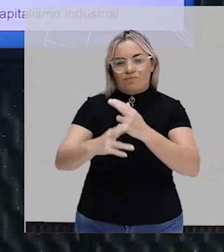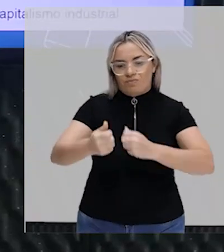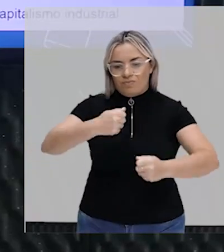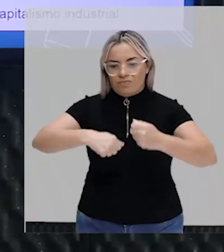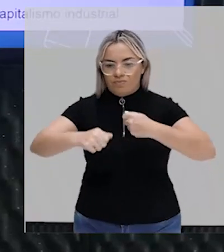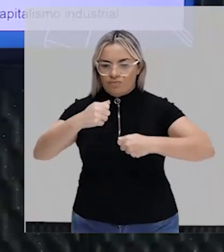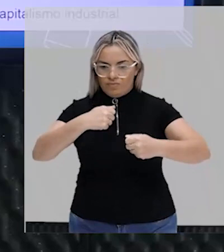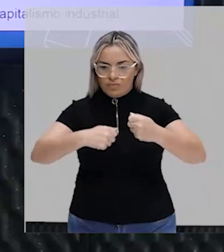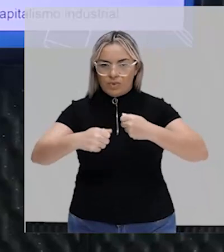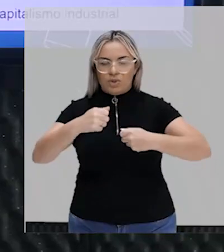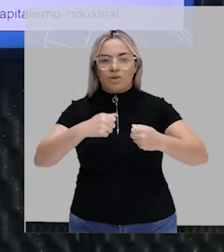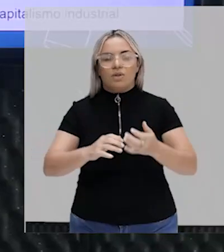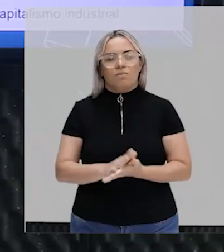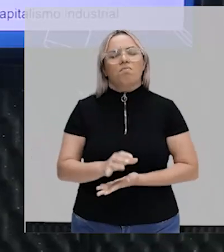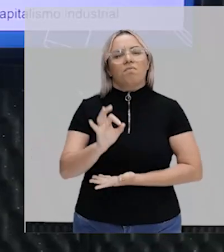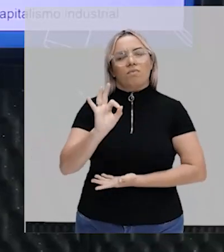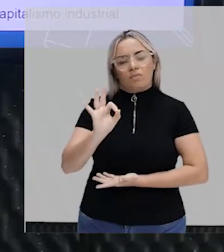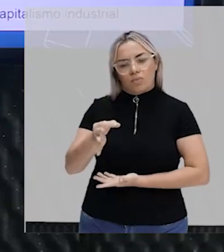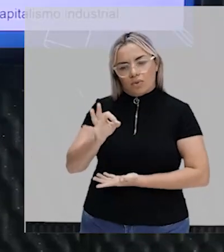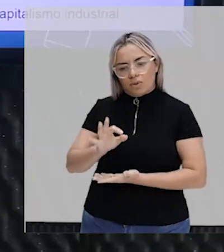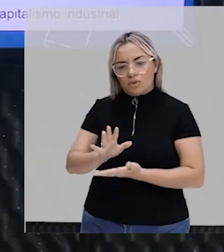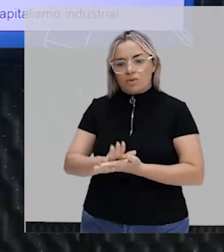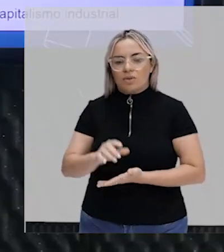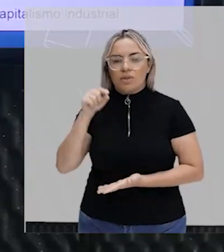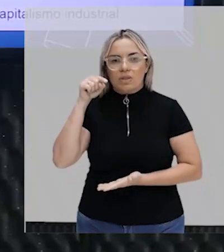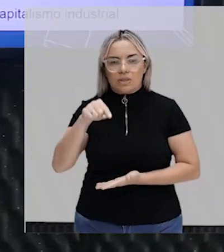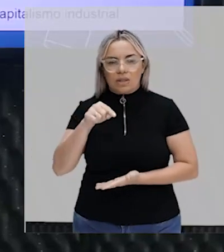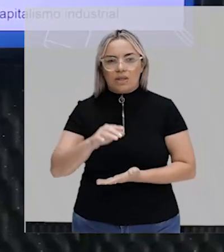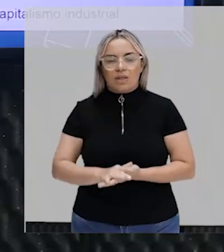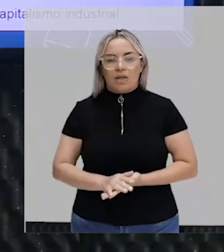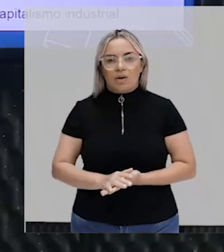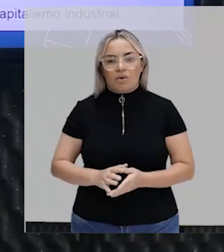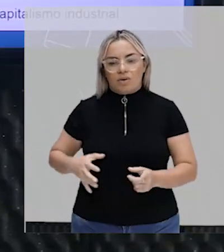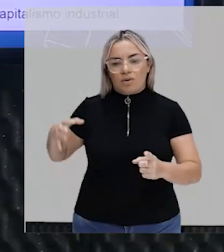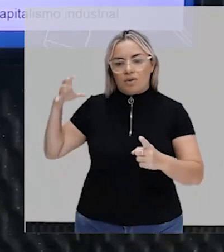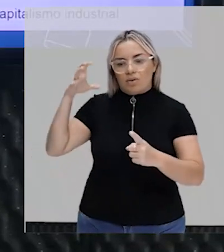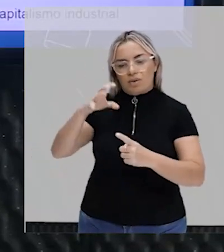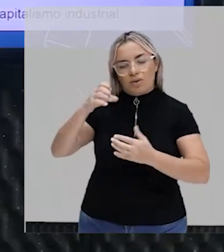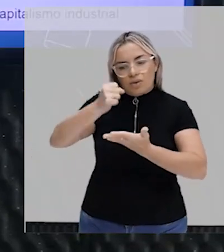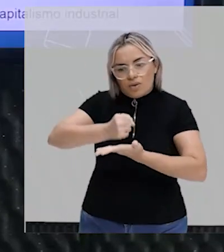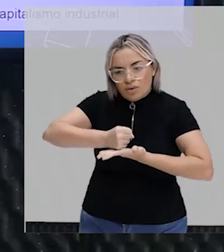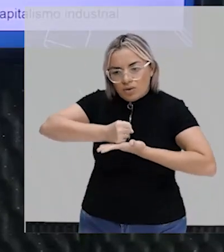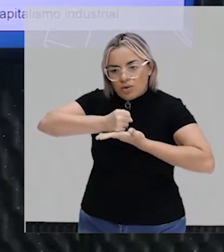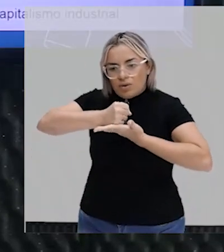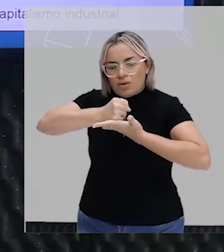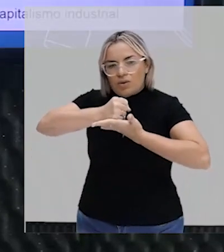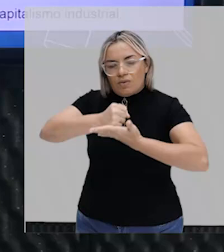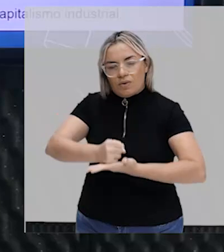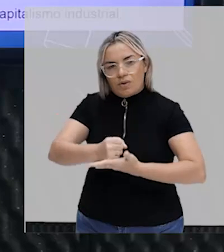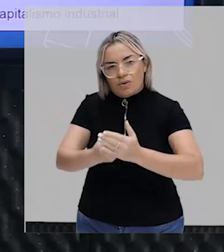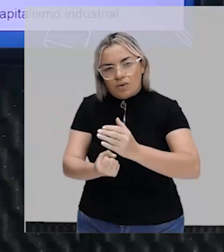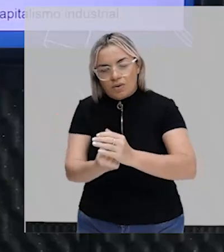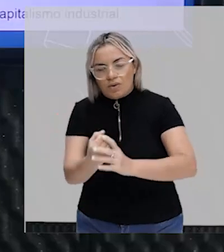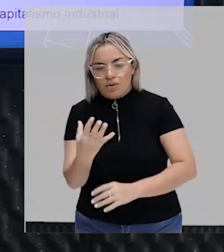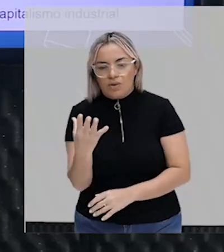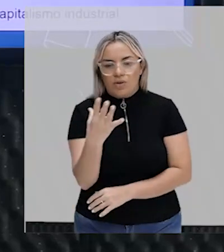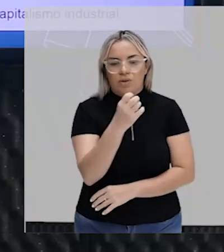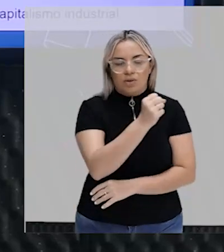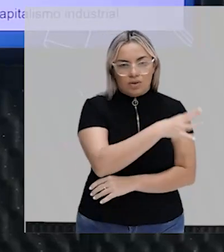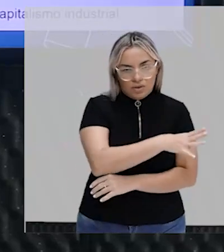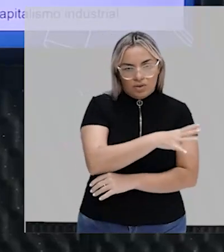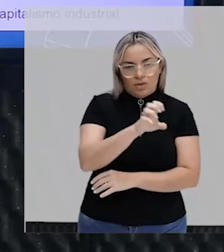relações econômicas, tá certo? Tal aspecto vem contribuindo para a construção de uma nova forma